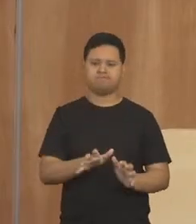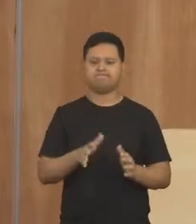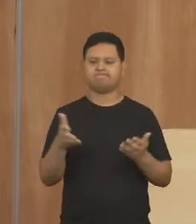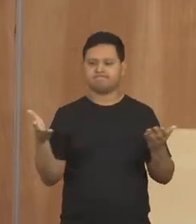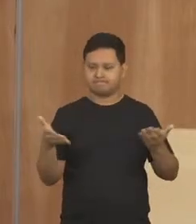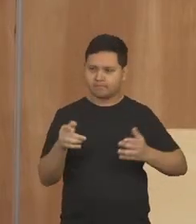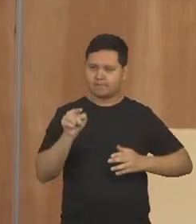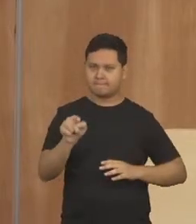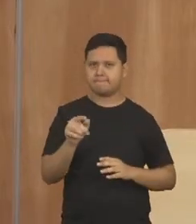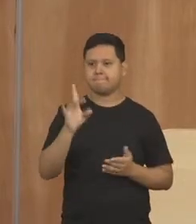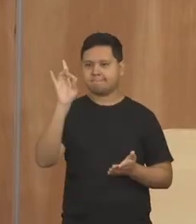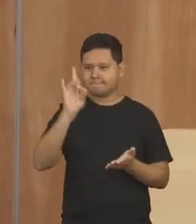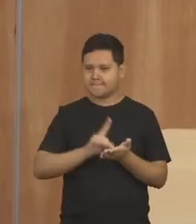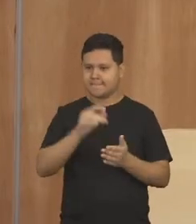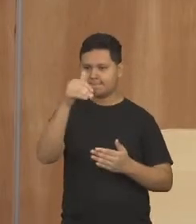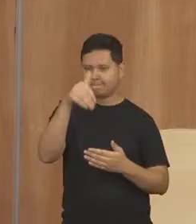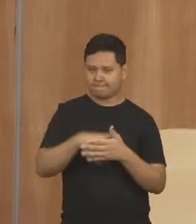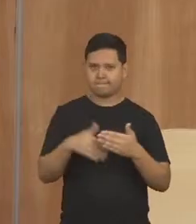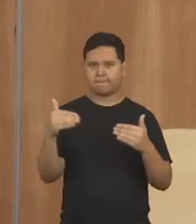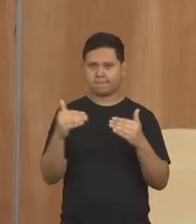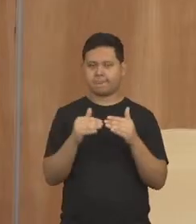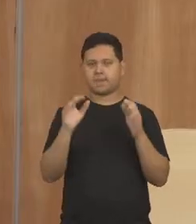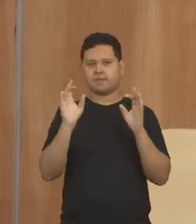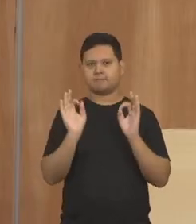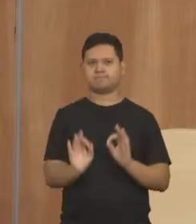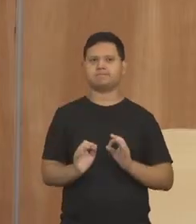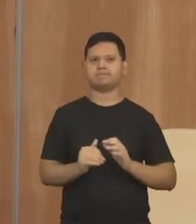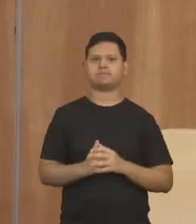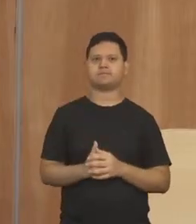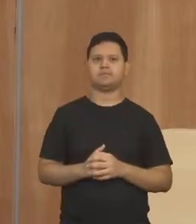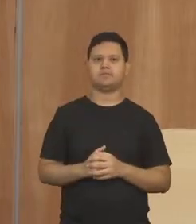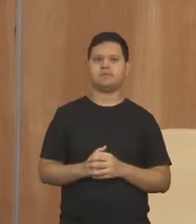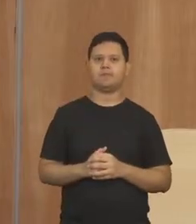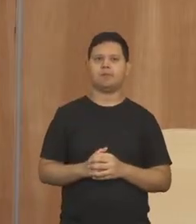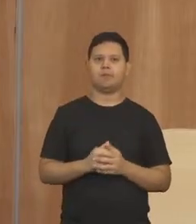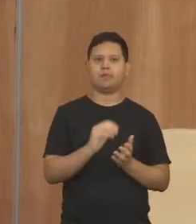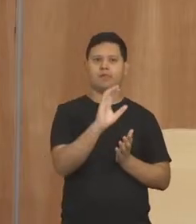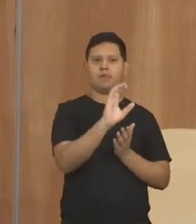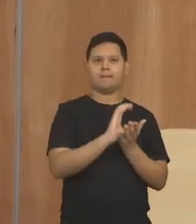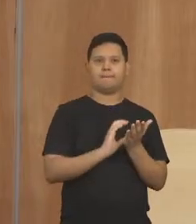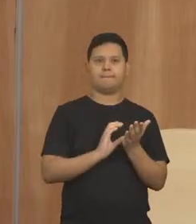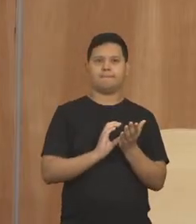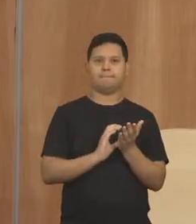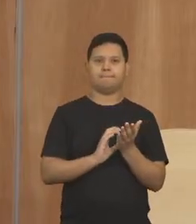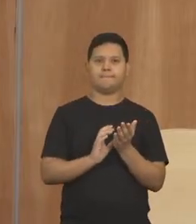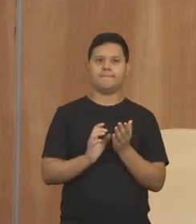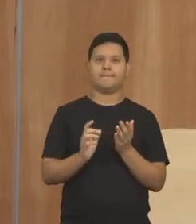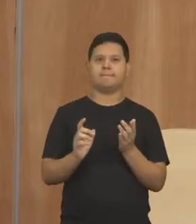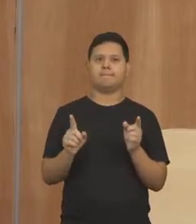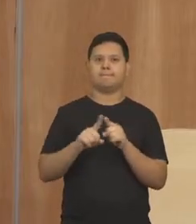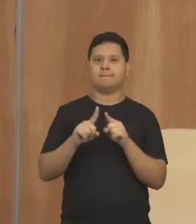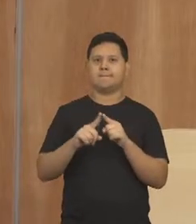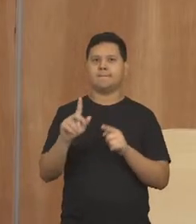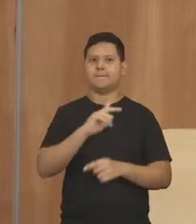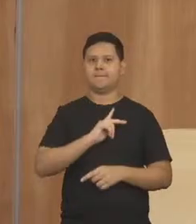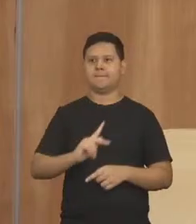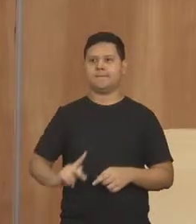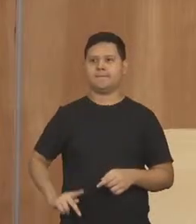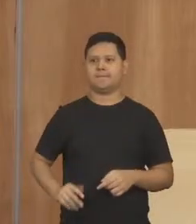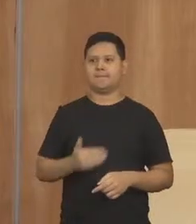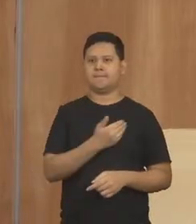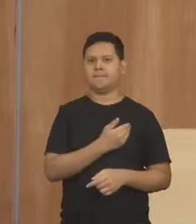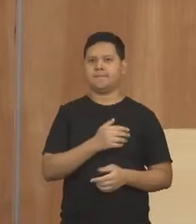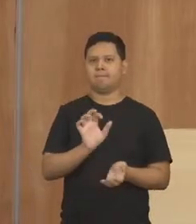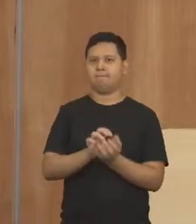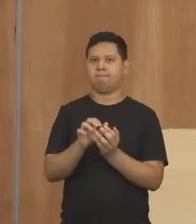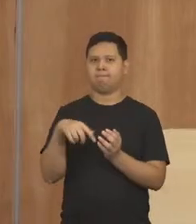Mais uma vez, vou votar favorável ao projeto, acho que é um projeto benéfico, um projeto que financia iniciativas muito positivas aqui para Jacareí. Vou votar a favor da